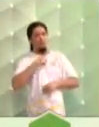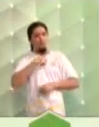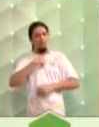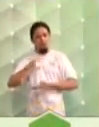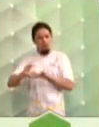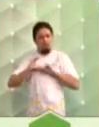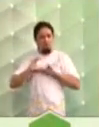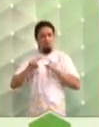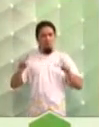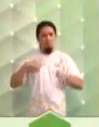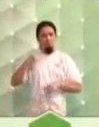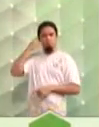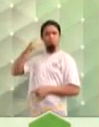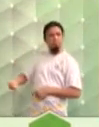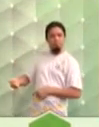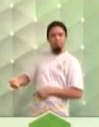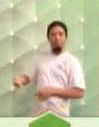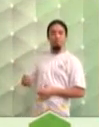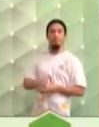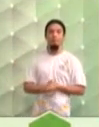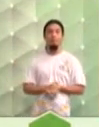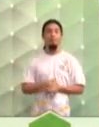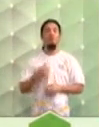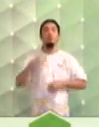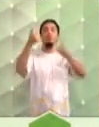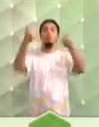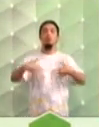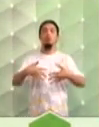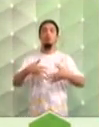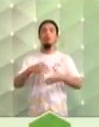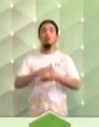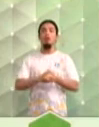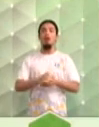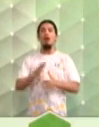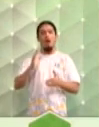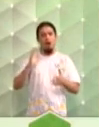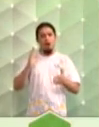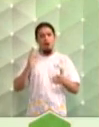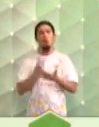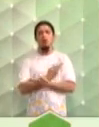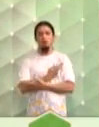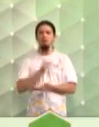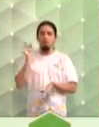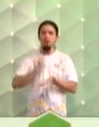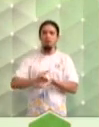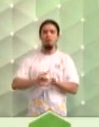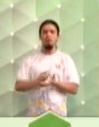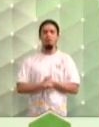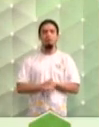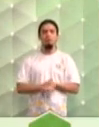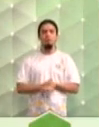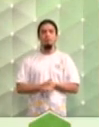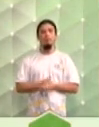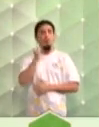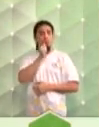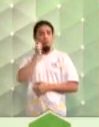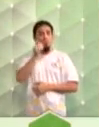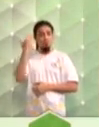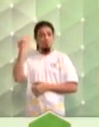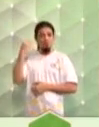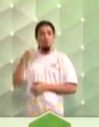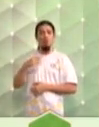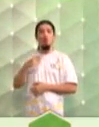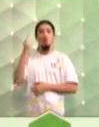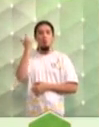cara. Eu vou contar um caso bem emblemático aqui que o Augusto me permitiu, tá? Tem uma moça que ganhou, na época, 30